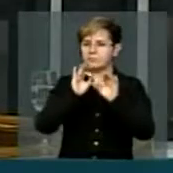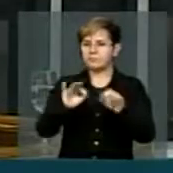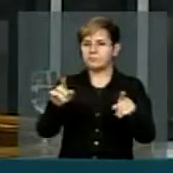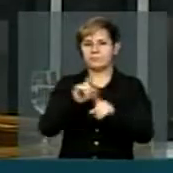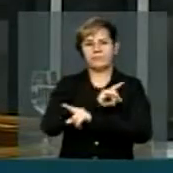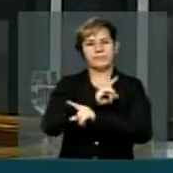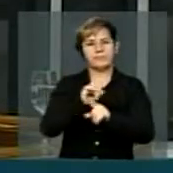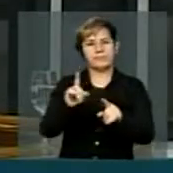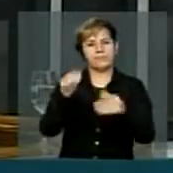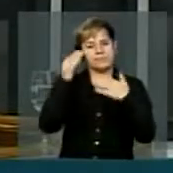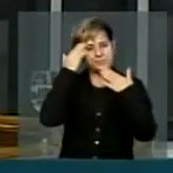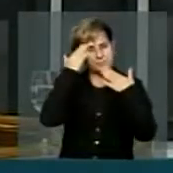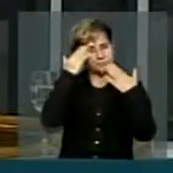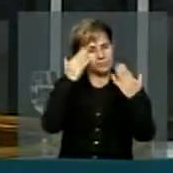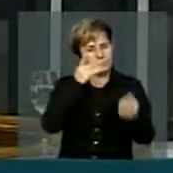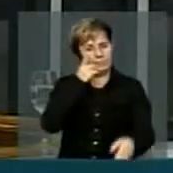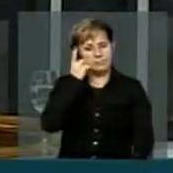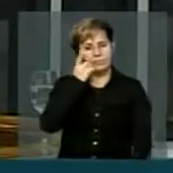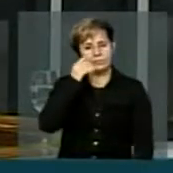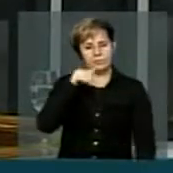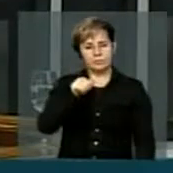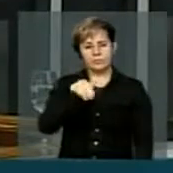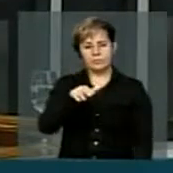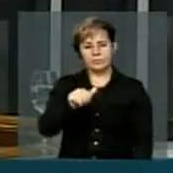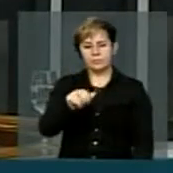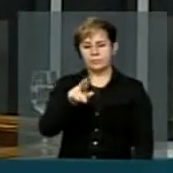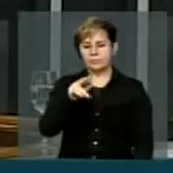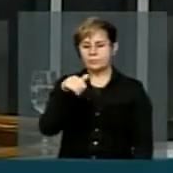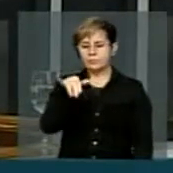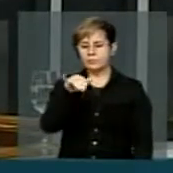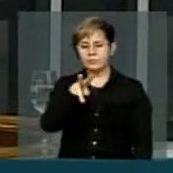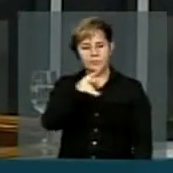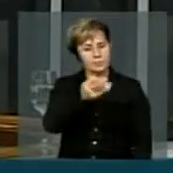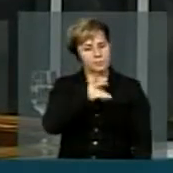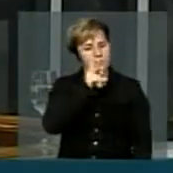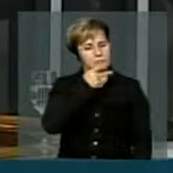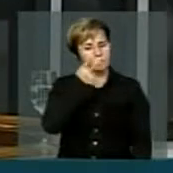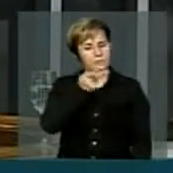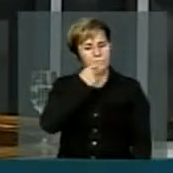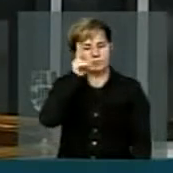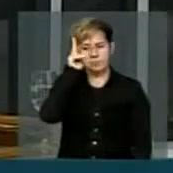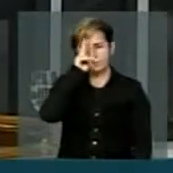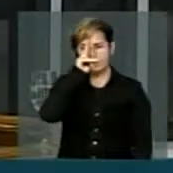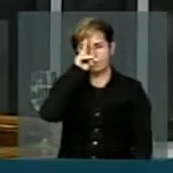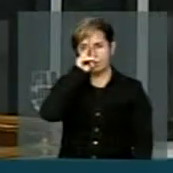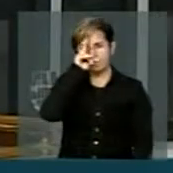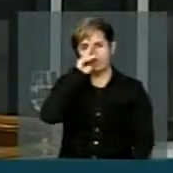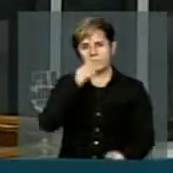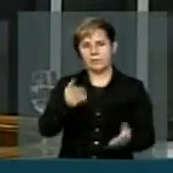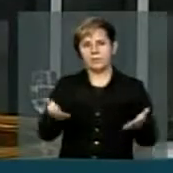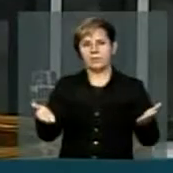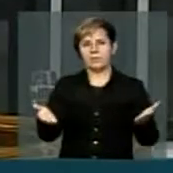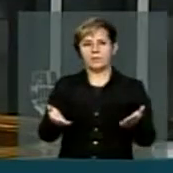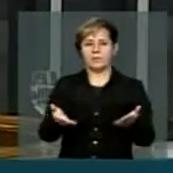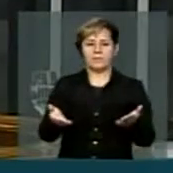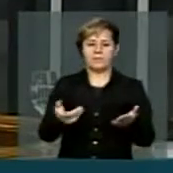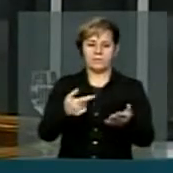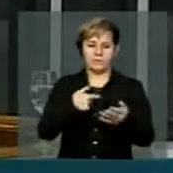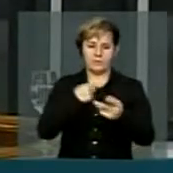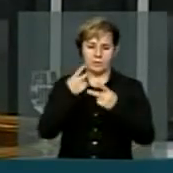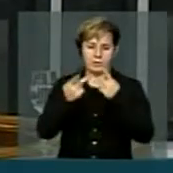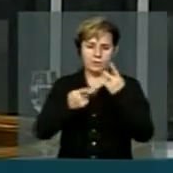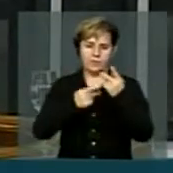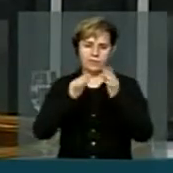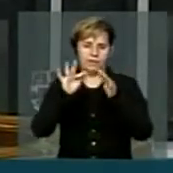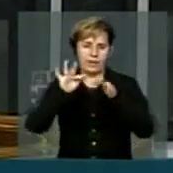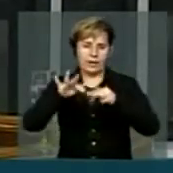agradeço, deputado Amaury, a lembrança que Vossa Excelência colocou dessa sessão solene, que eu abordarei no final